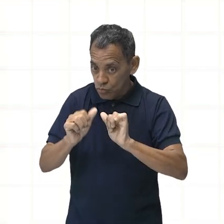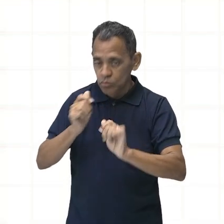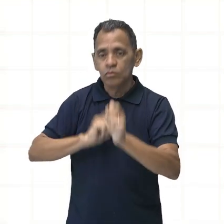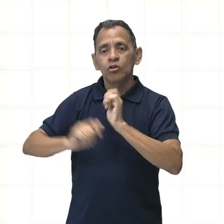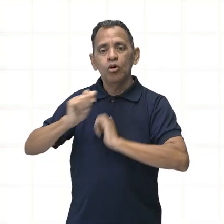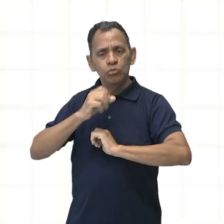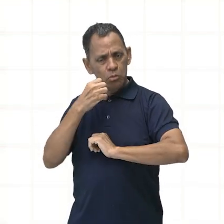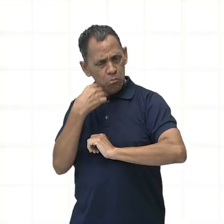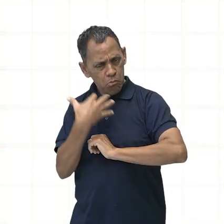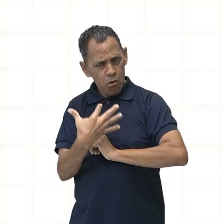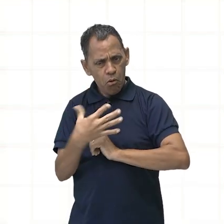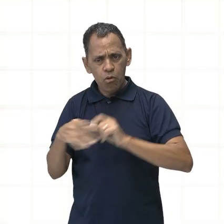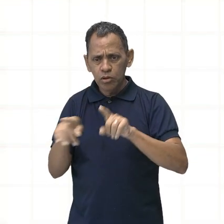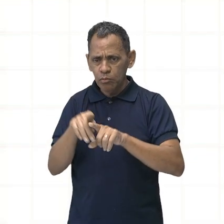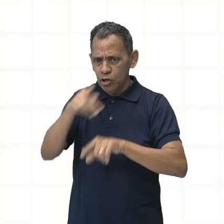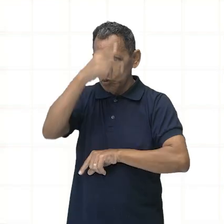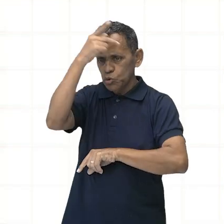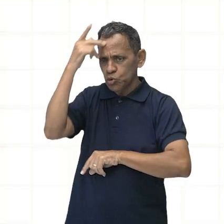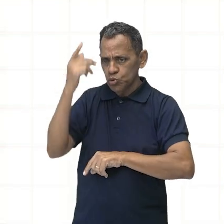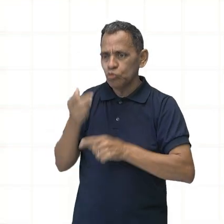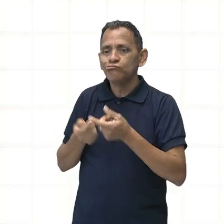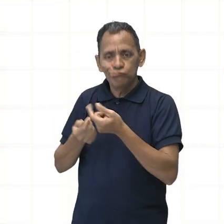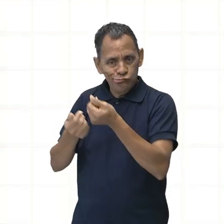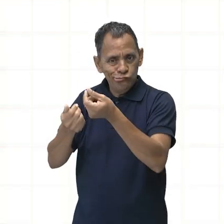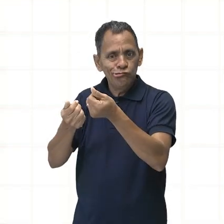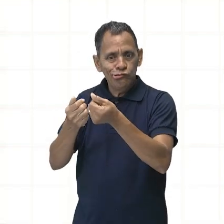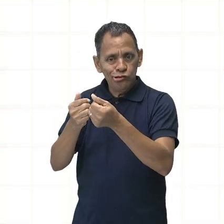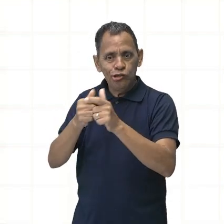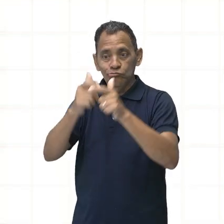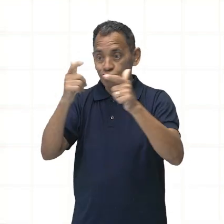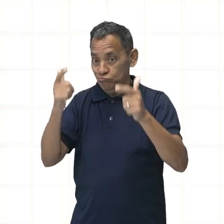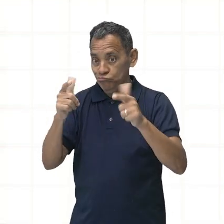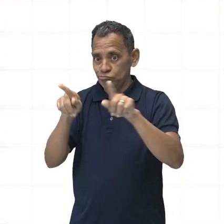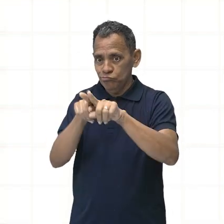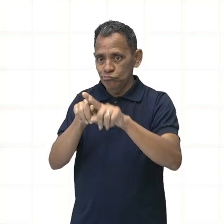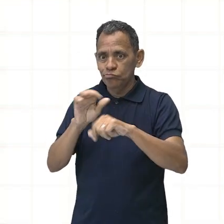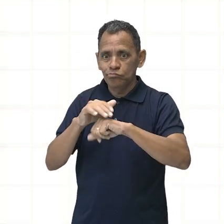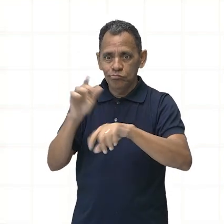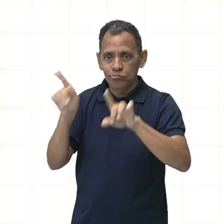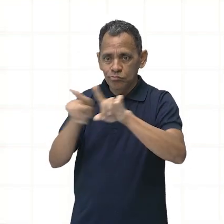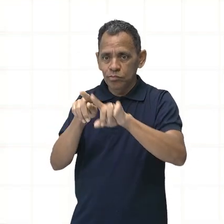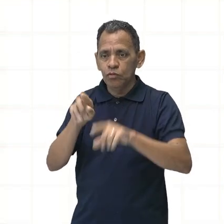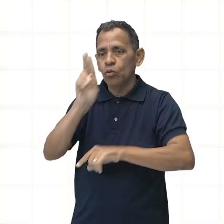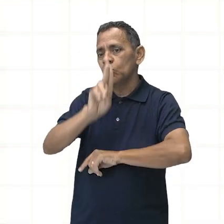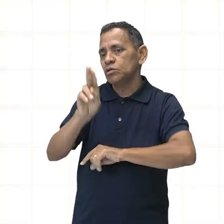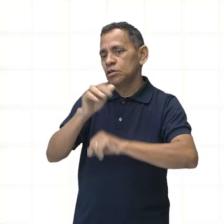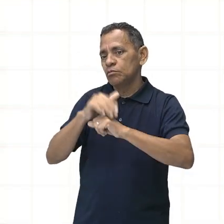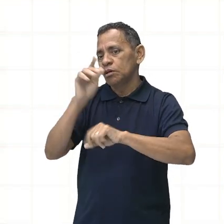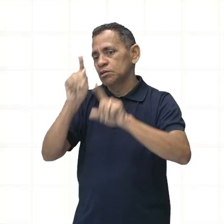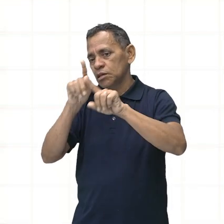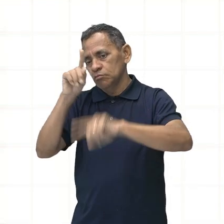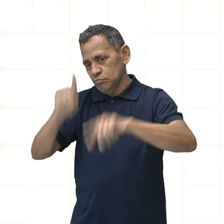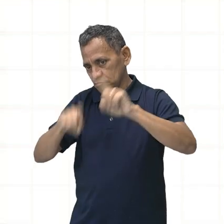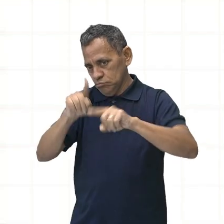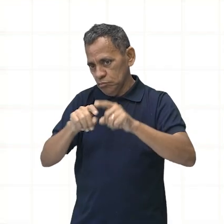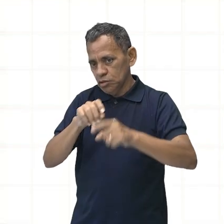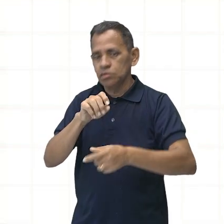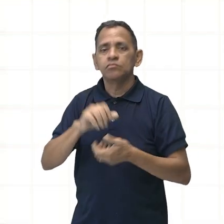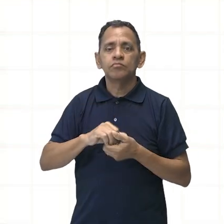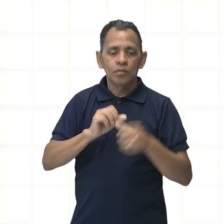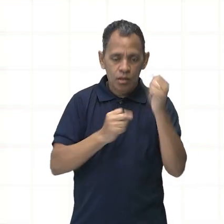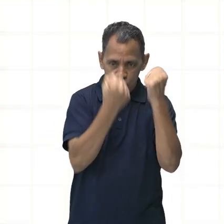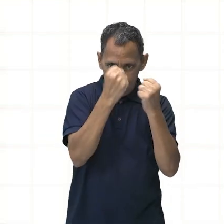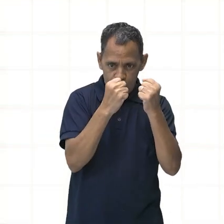economicamente. As pessoas estão com mais dinheiro, elas vão consumir mais produtos, as fábricas vão